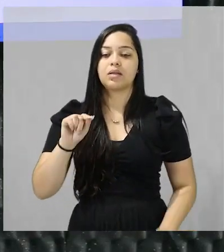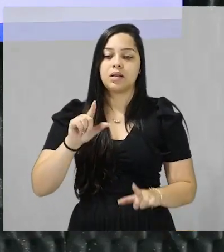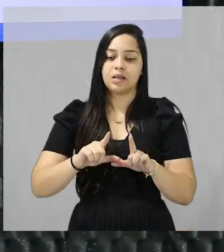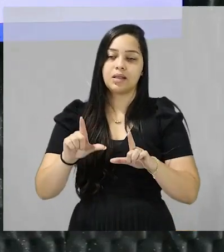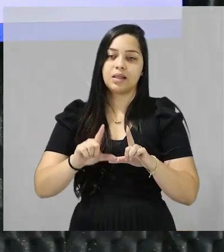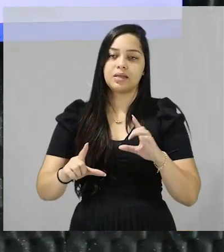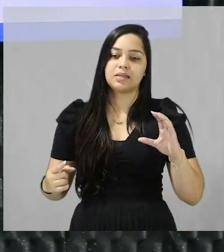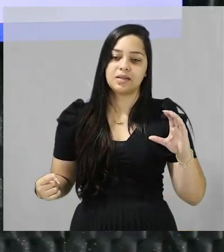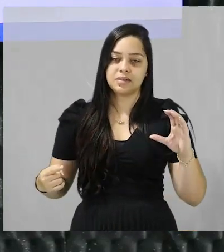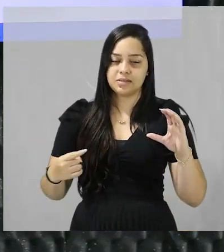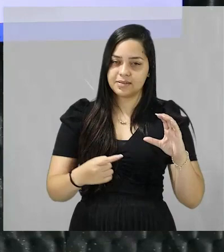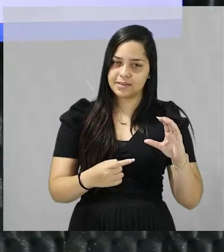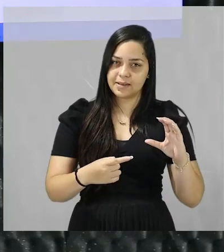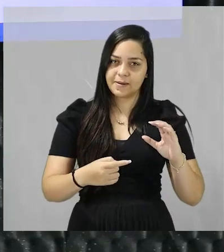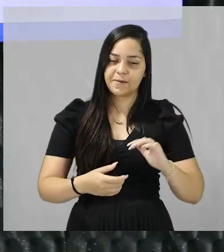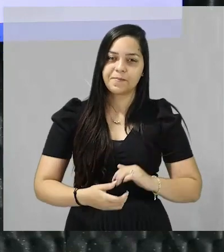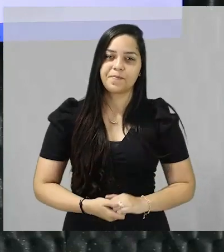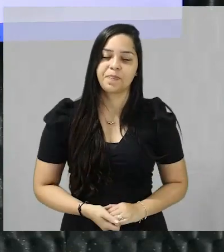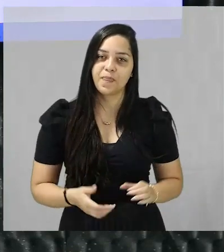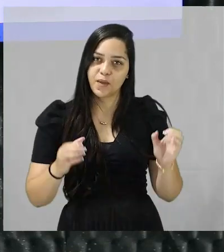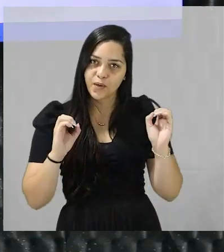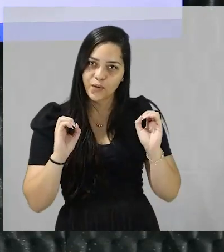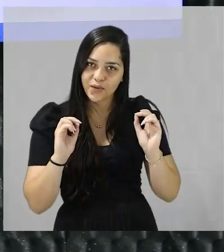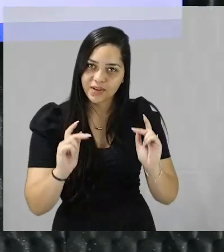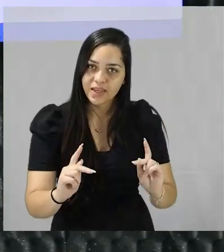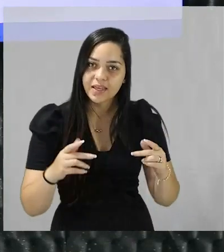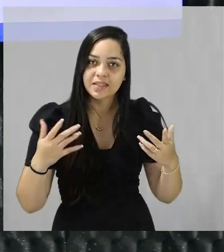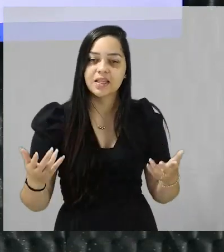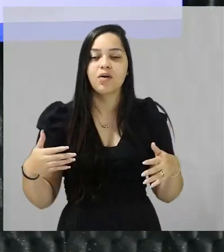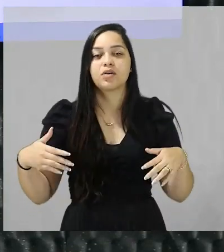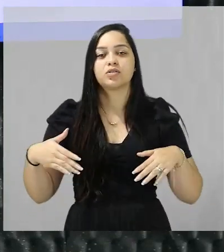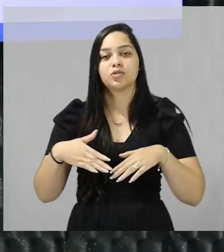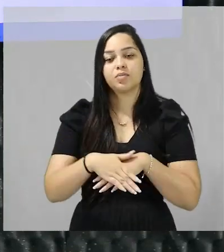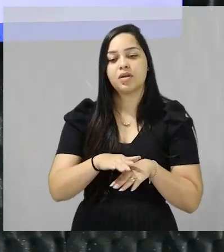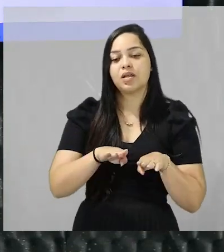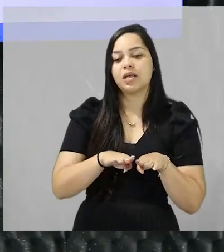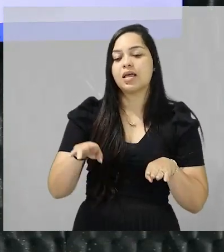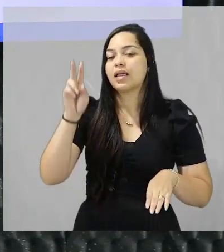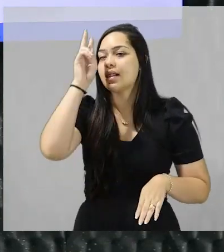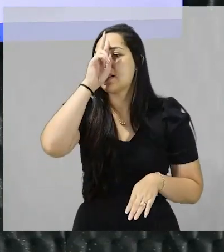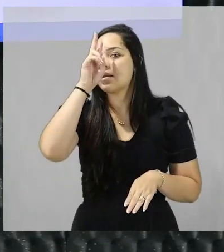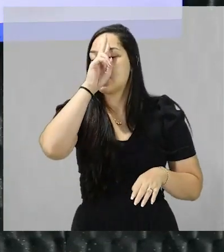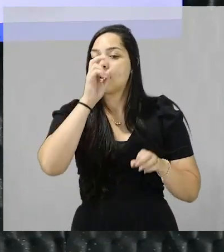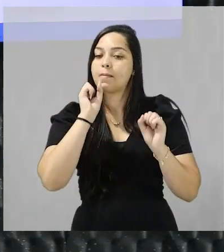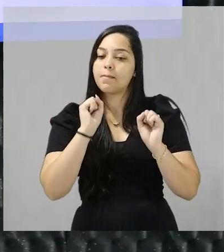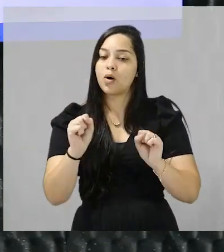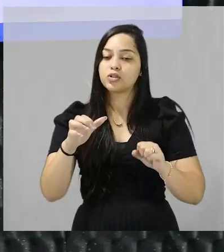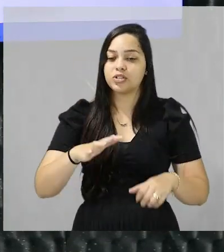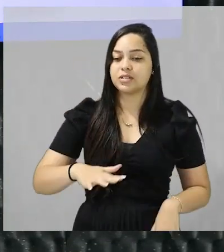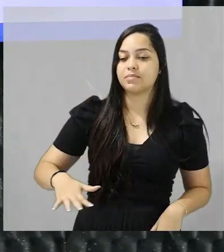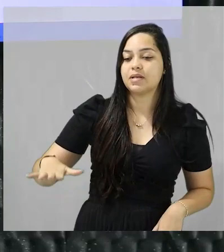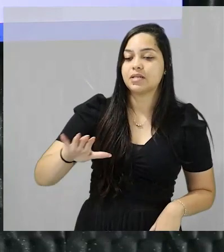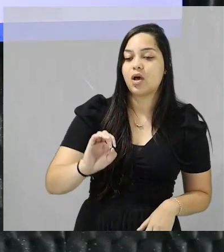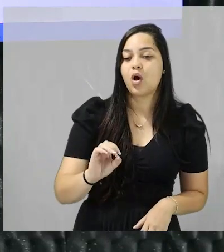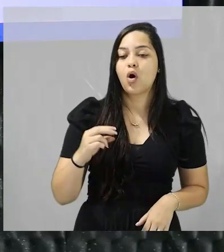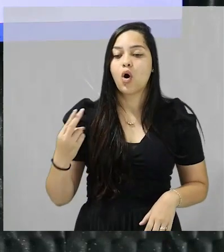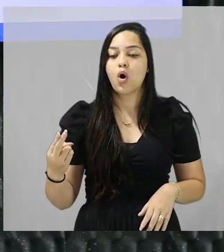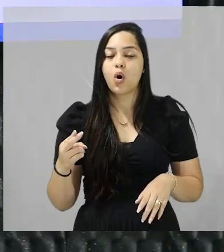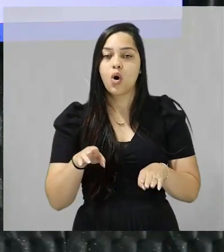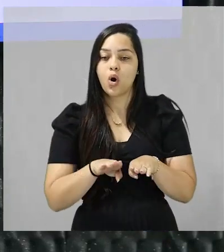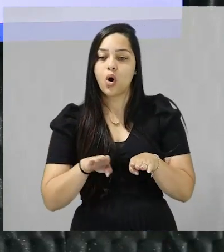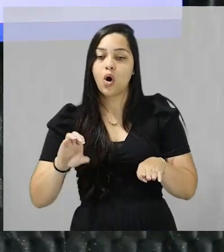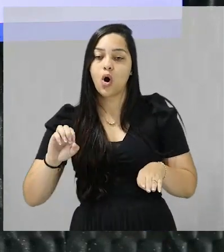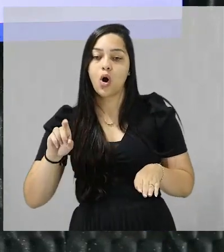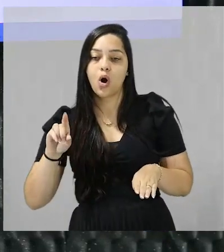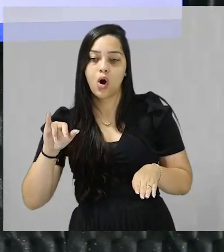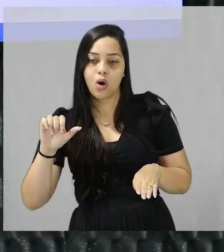a letra C. Tudo bem? Então, isomeria, só lembrando, pode ser isomeria espacial ou isomeria óptica,